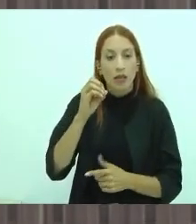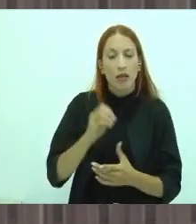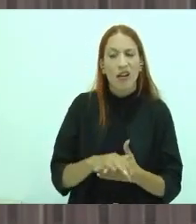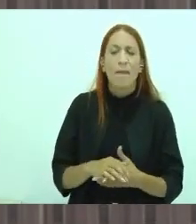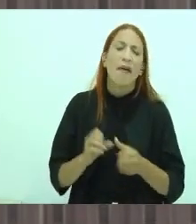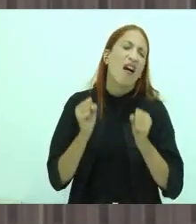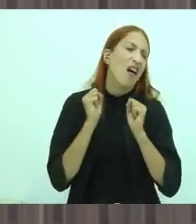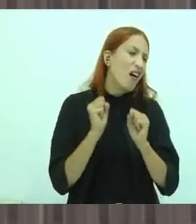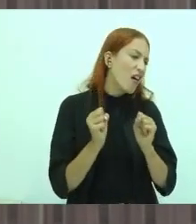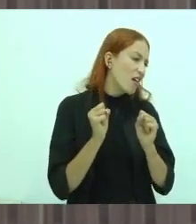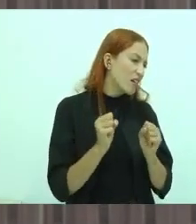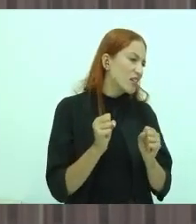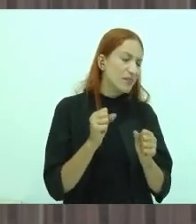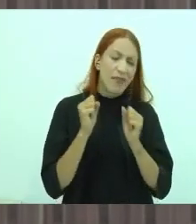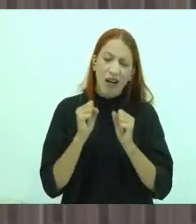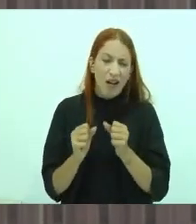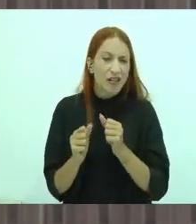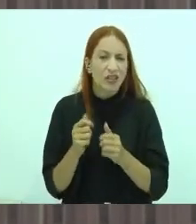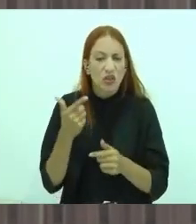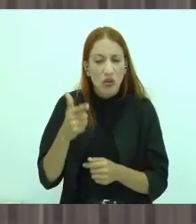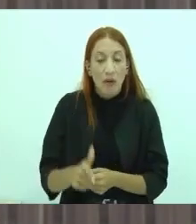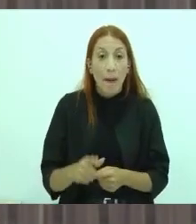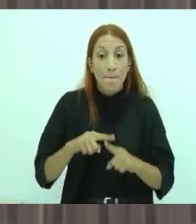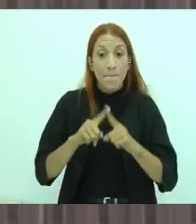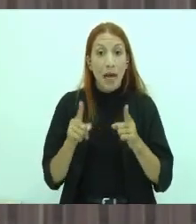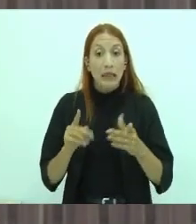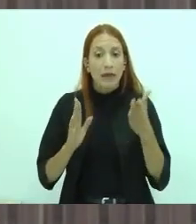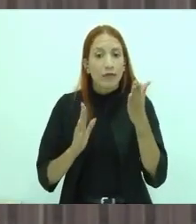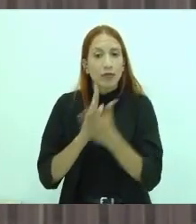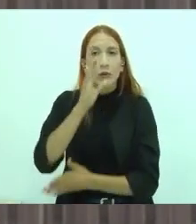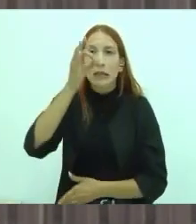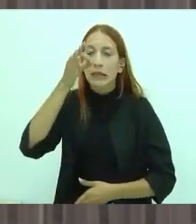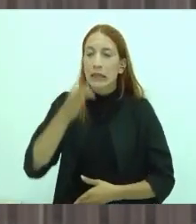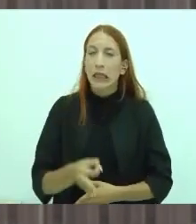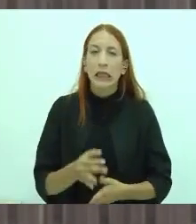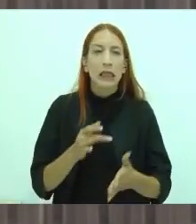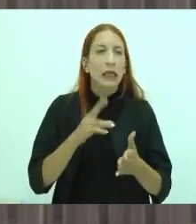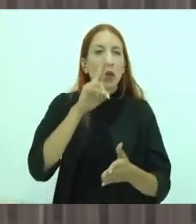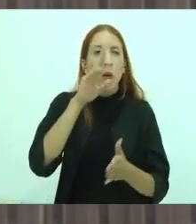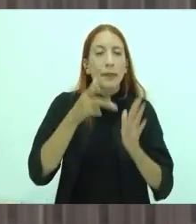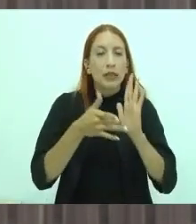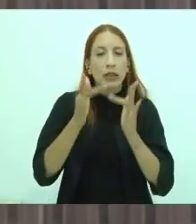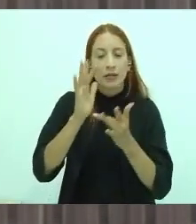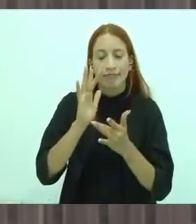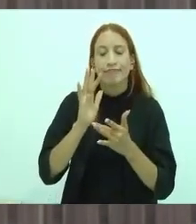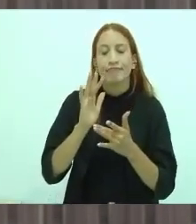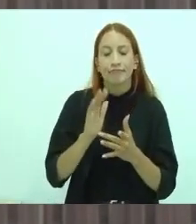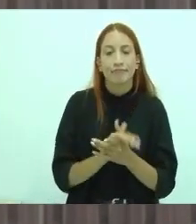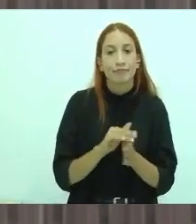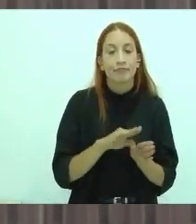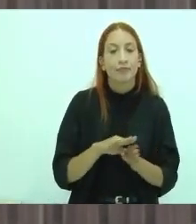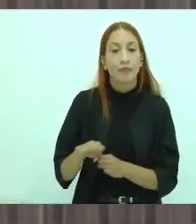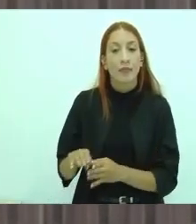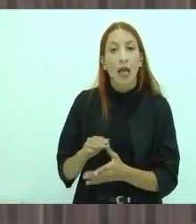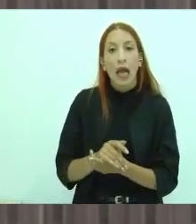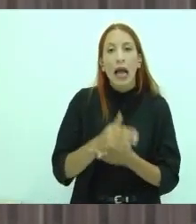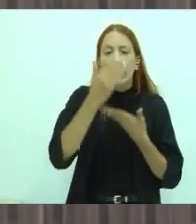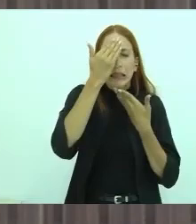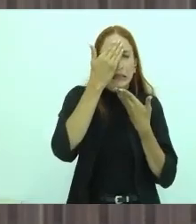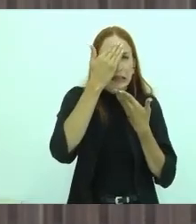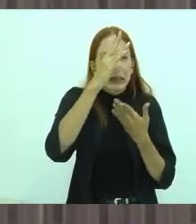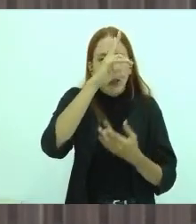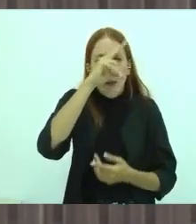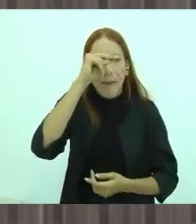deixa eles recorrerem pode recorrerem mas a vitória é certa em nome de Jesus queria agradecer aqui também o noss prefeito Dr